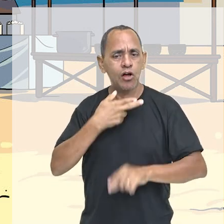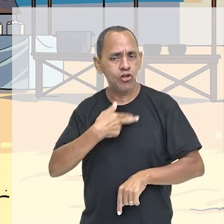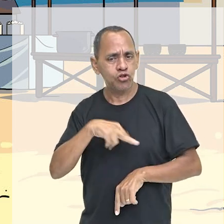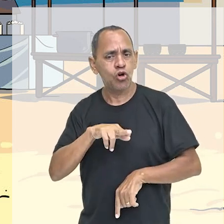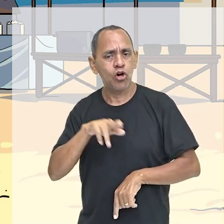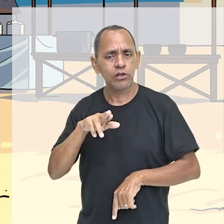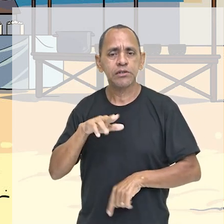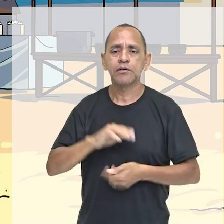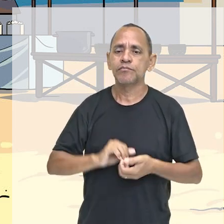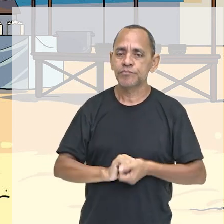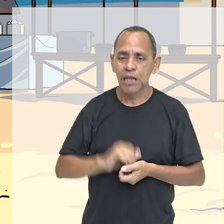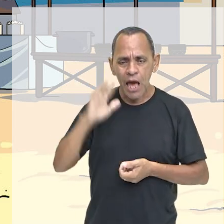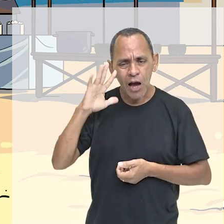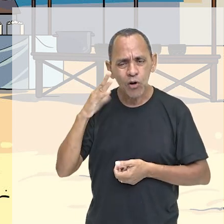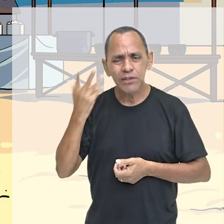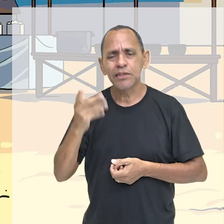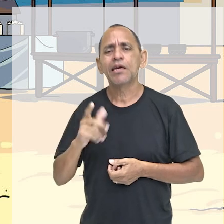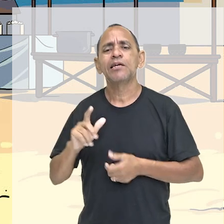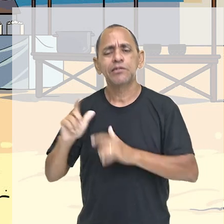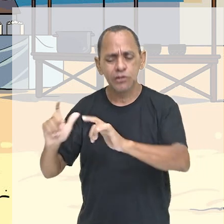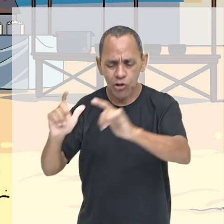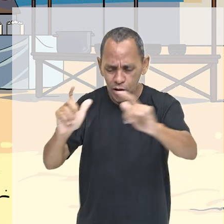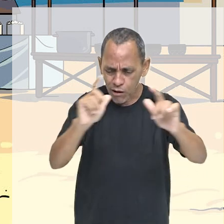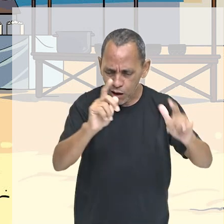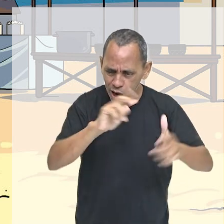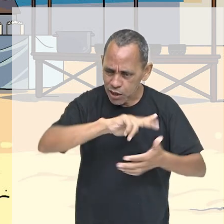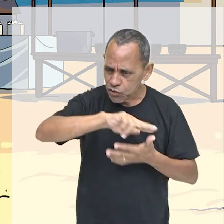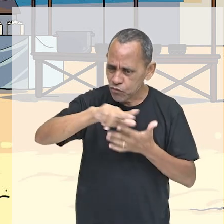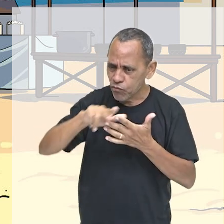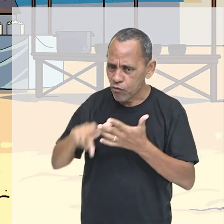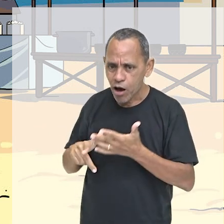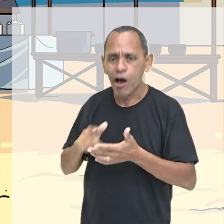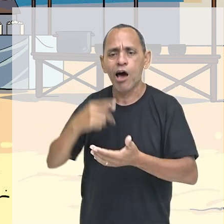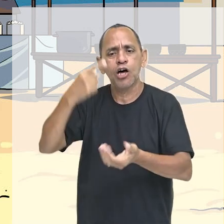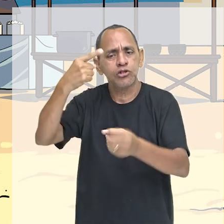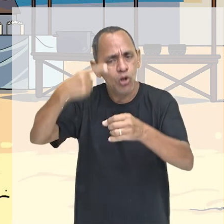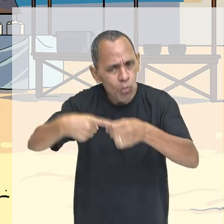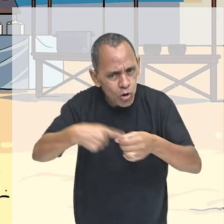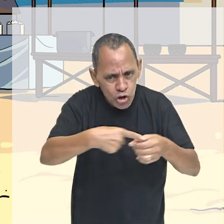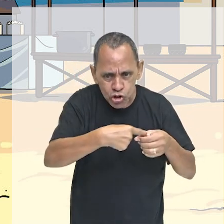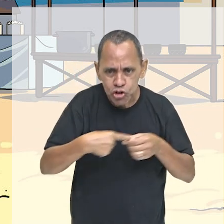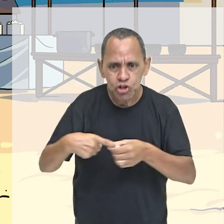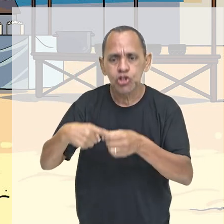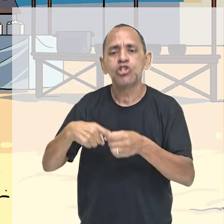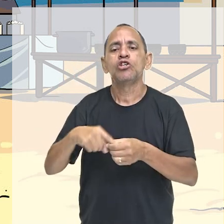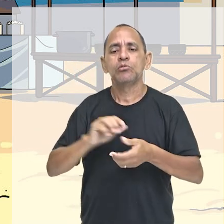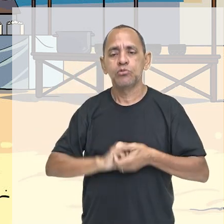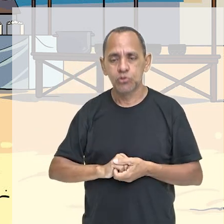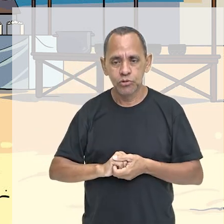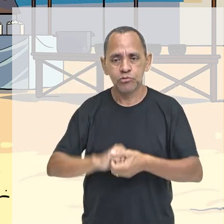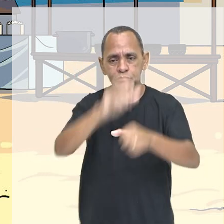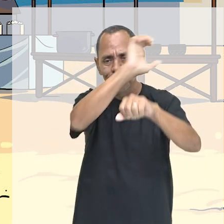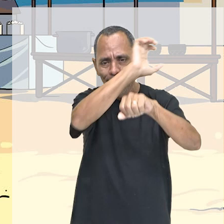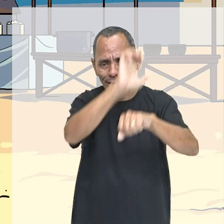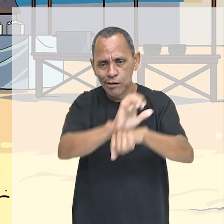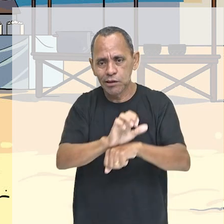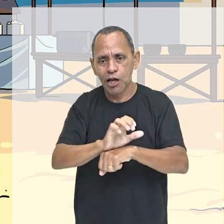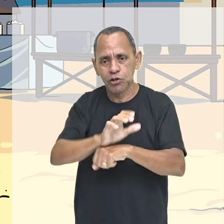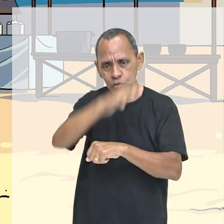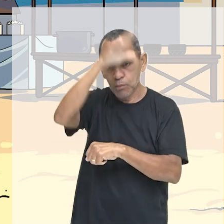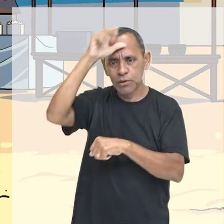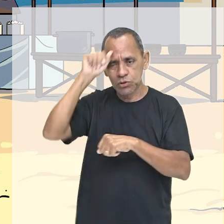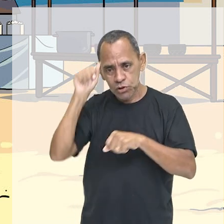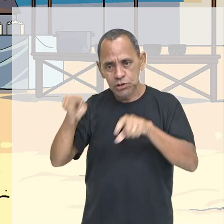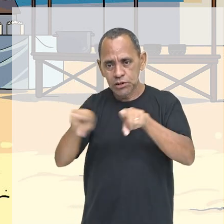acontece com certeza em vários municípios do nosso estado, se não todos aí com seu santo padroeiro,